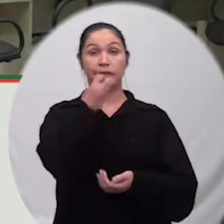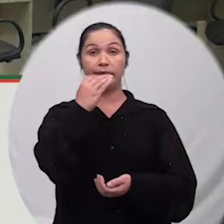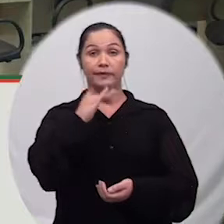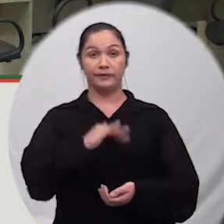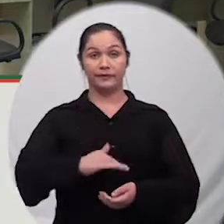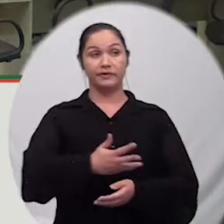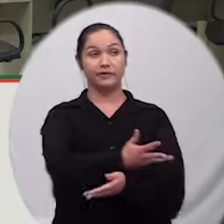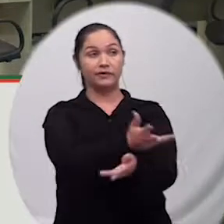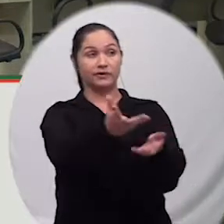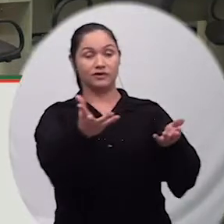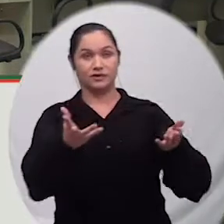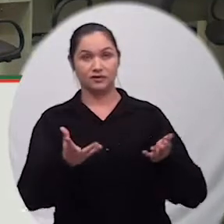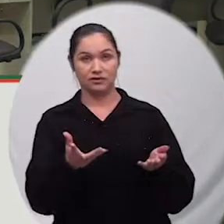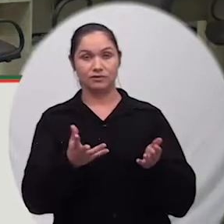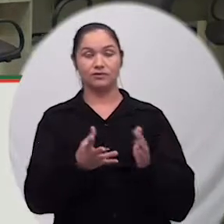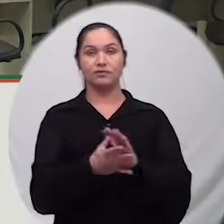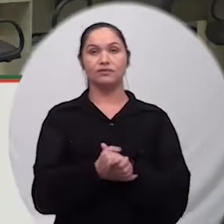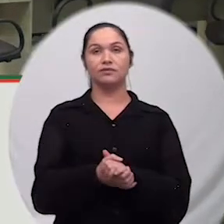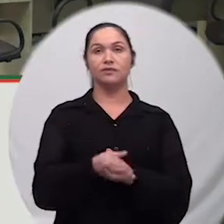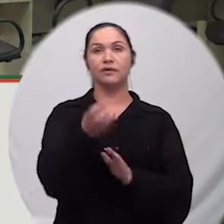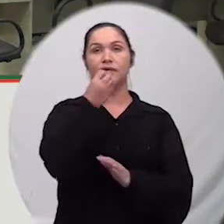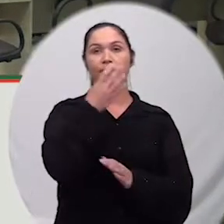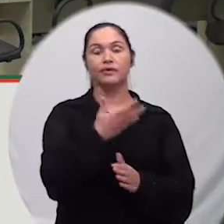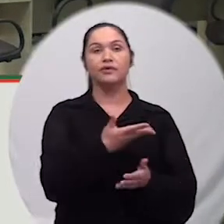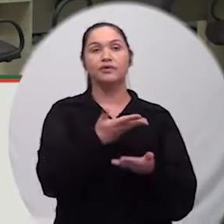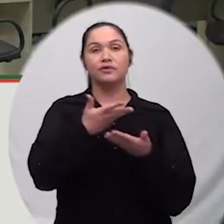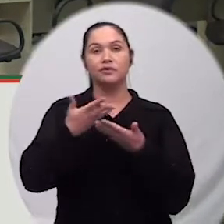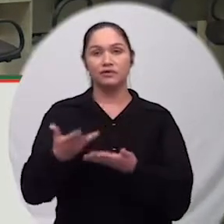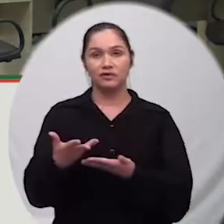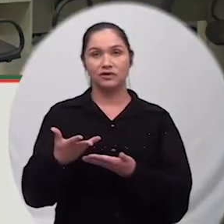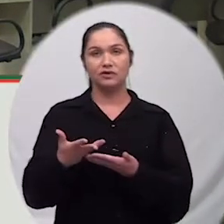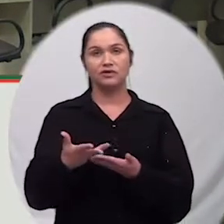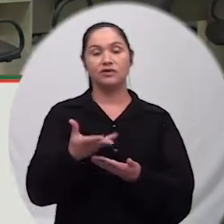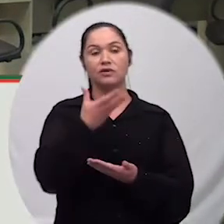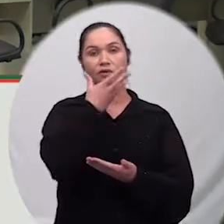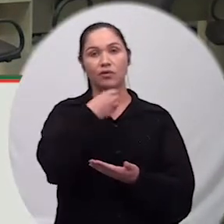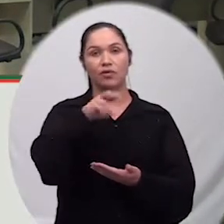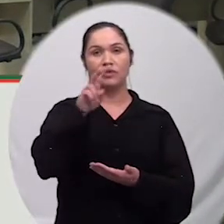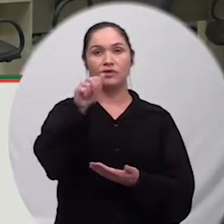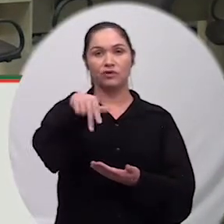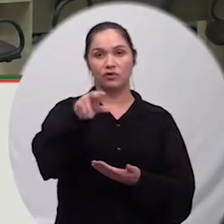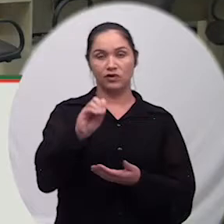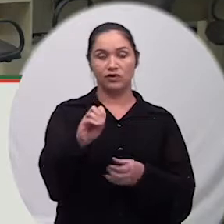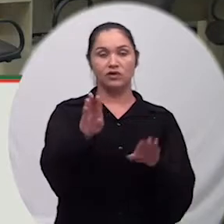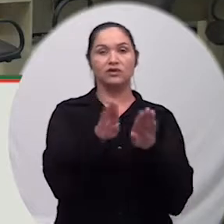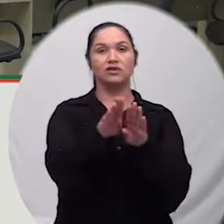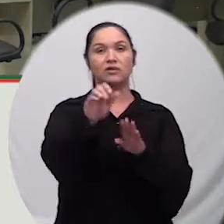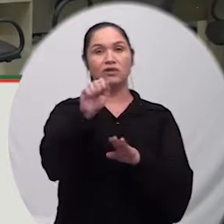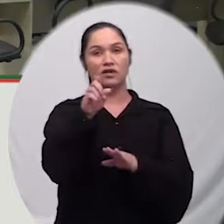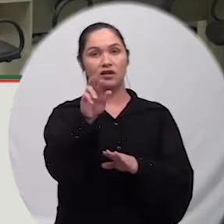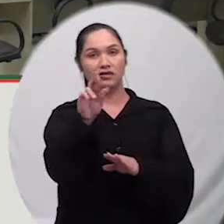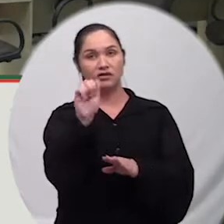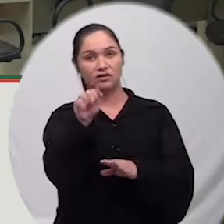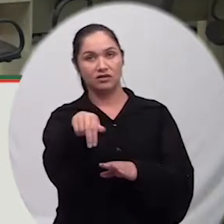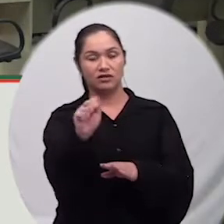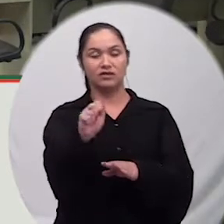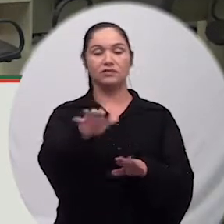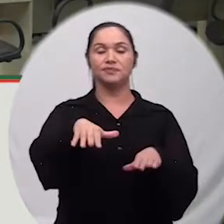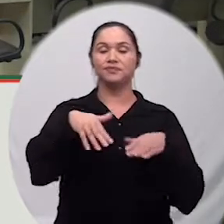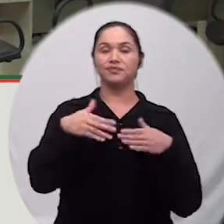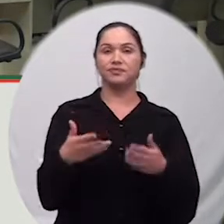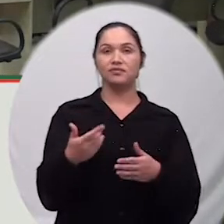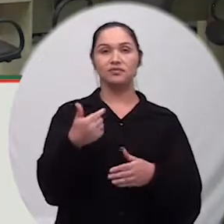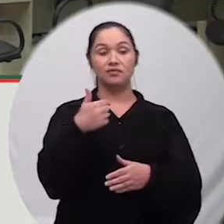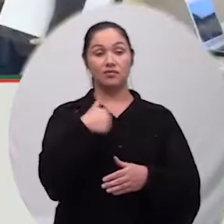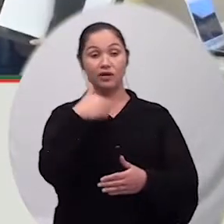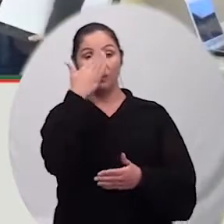Boa tarde a todos. Seja bem-vindo, Vânio, Adriana. Esse é um momento que eu julgo um dos mais importantes da Câmara